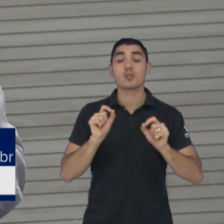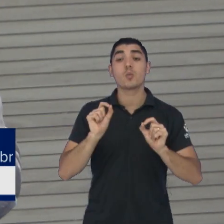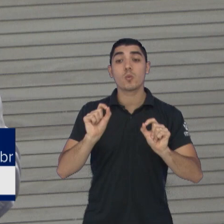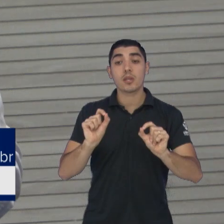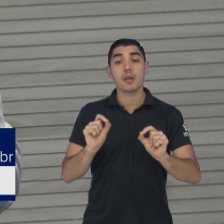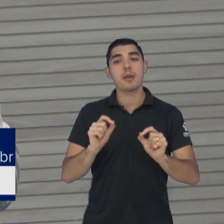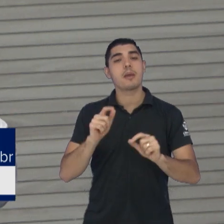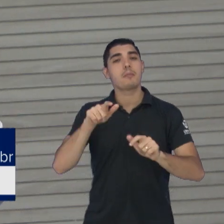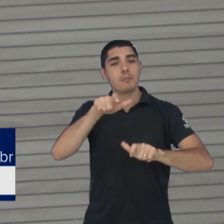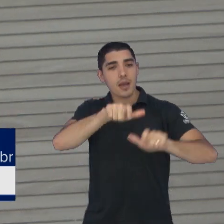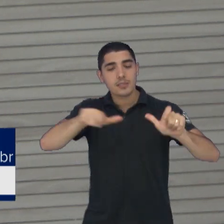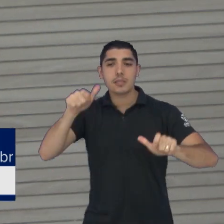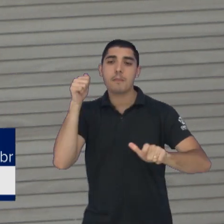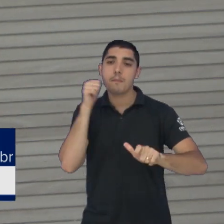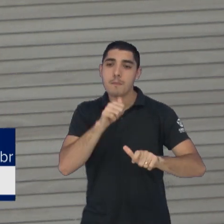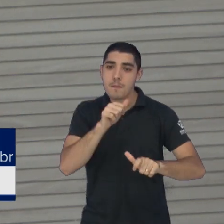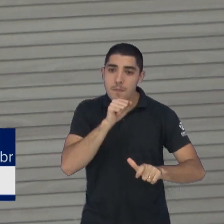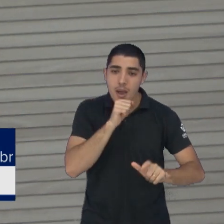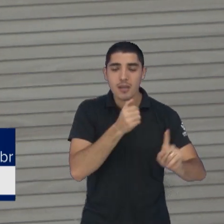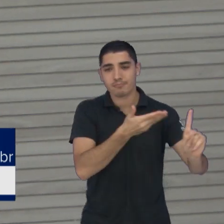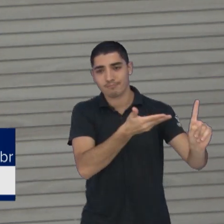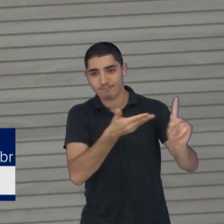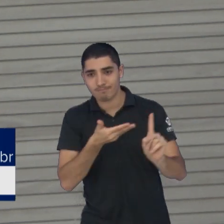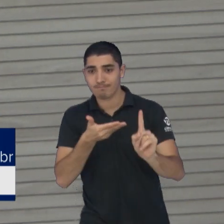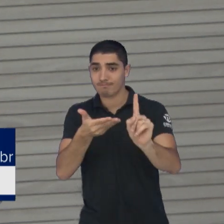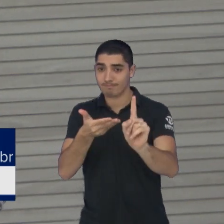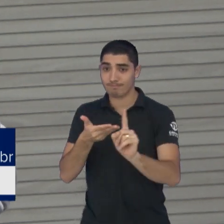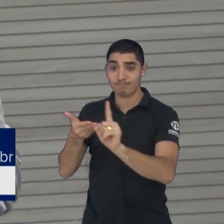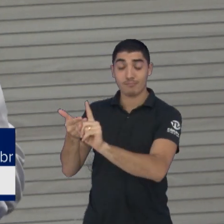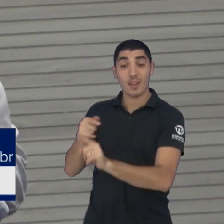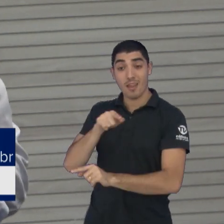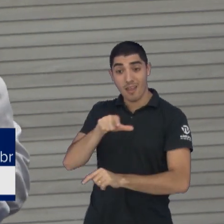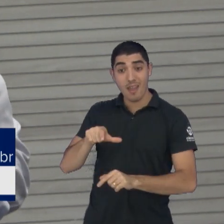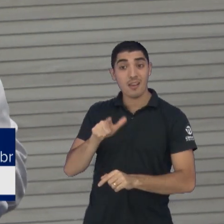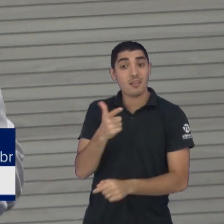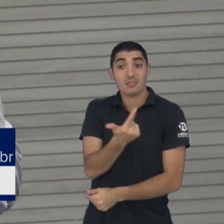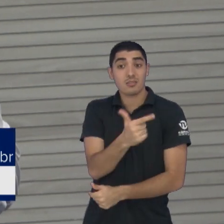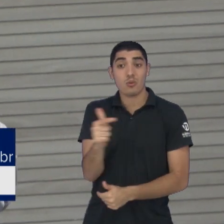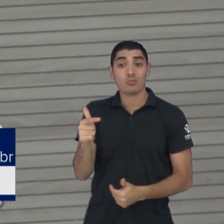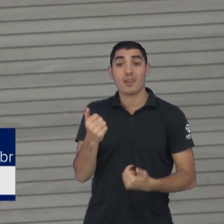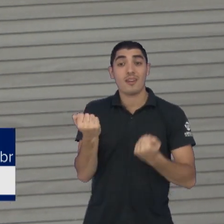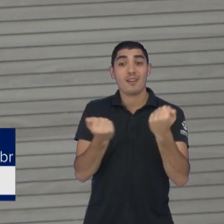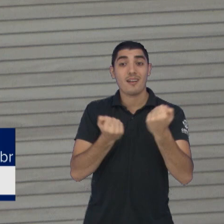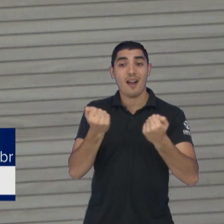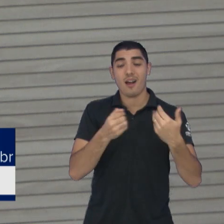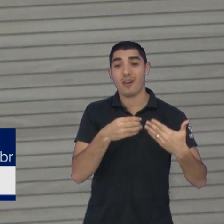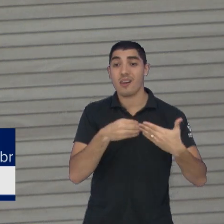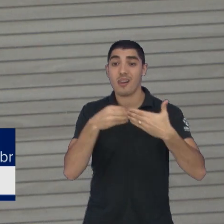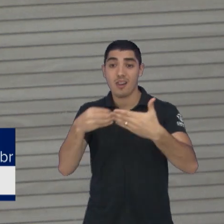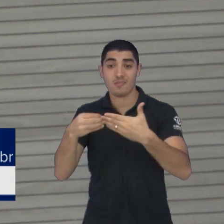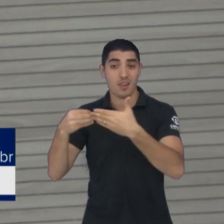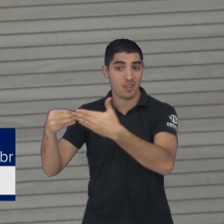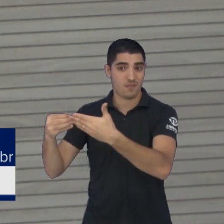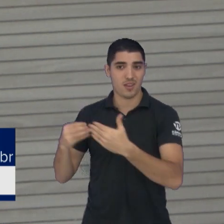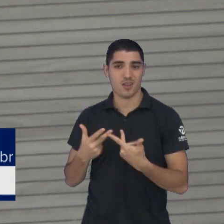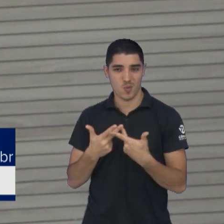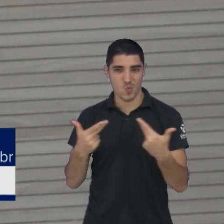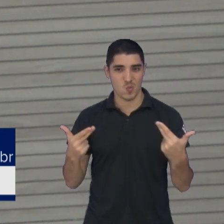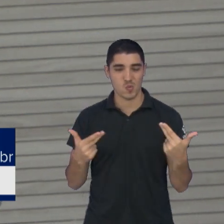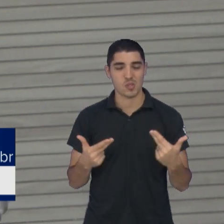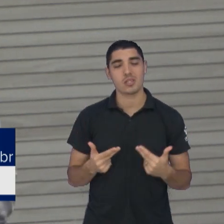as mães que estão sem acesso, né, aos carros, né? Então, muitas mães perdendo, né, de